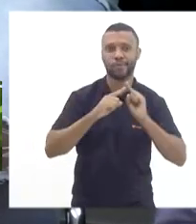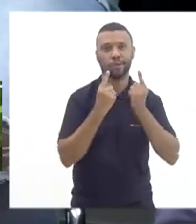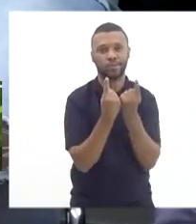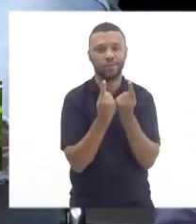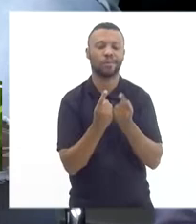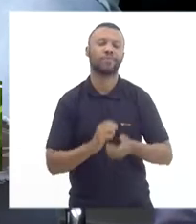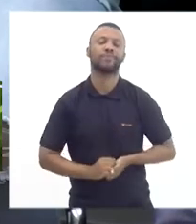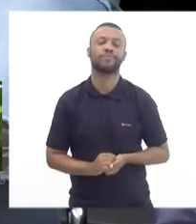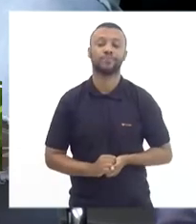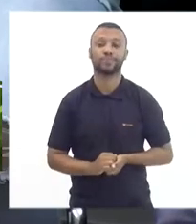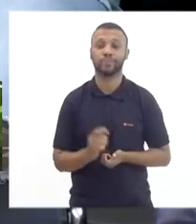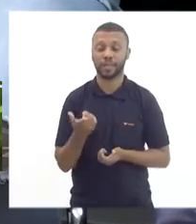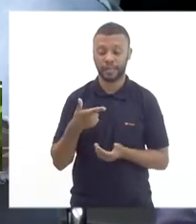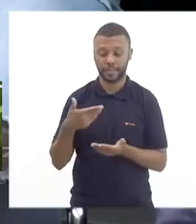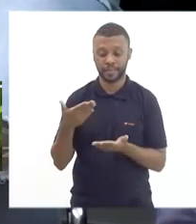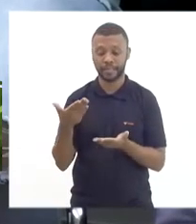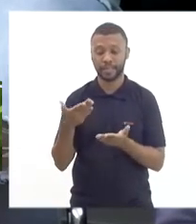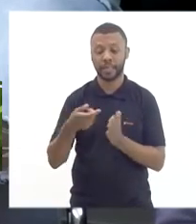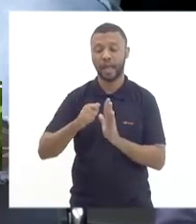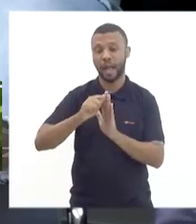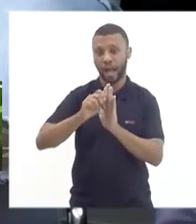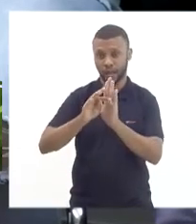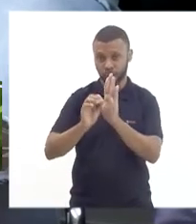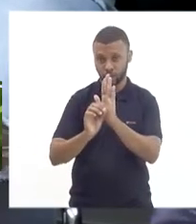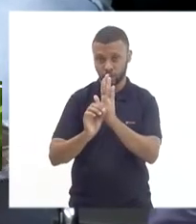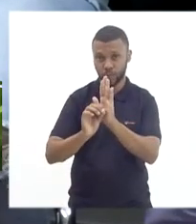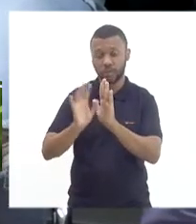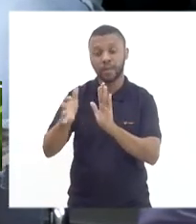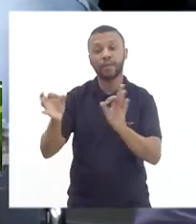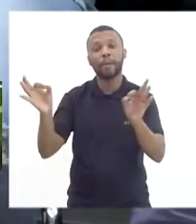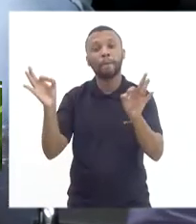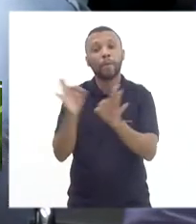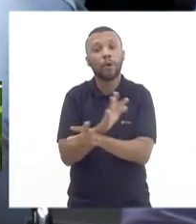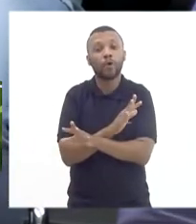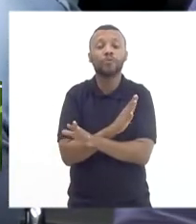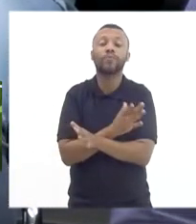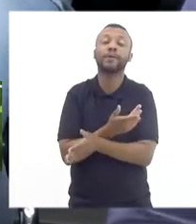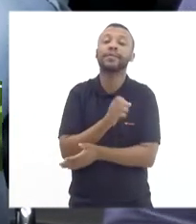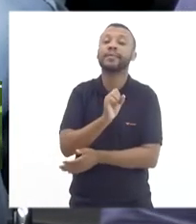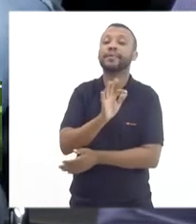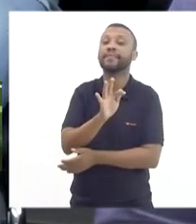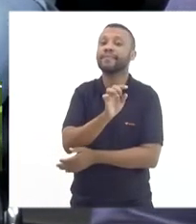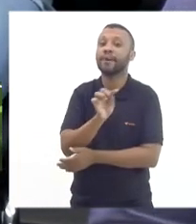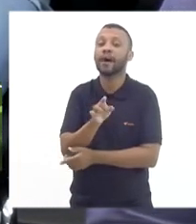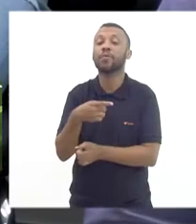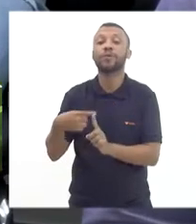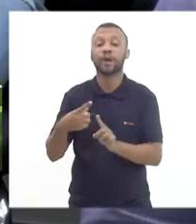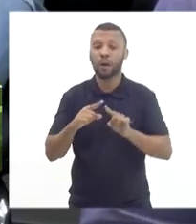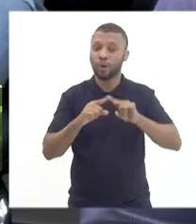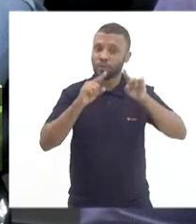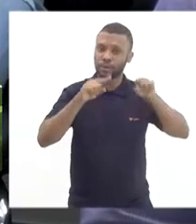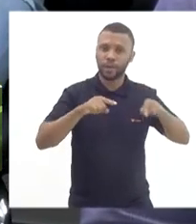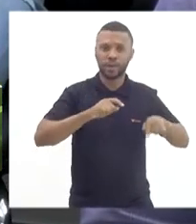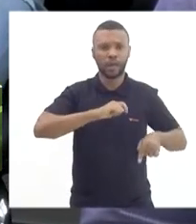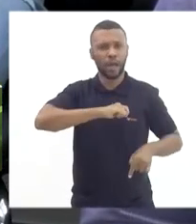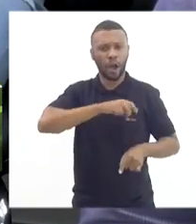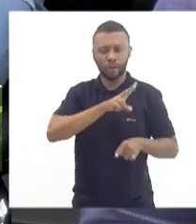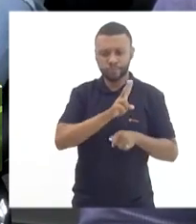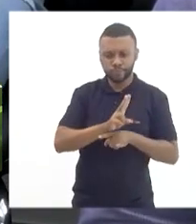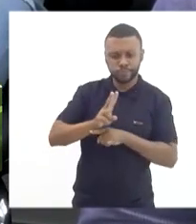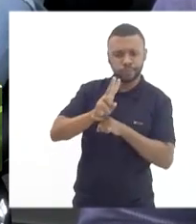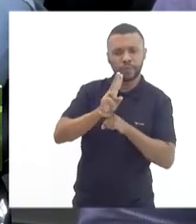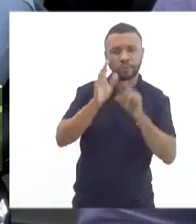devia vir completamente formado para a Cefaz, porque o auditor ele vai trabalhar na